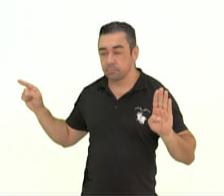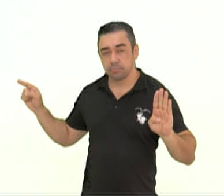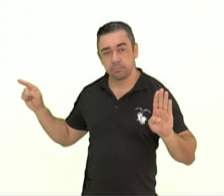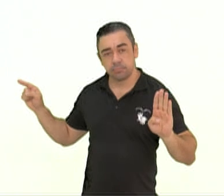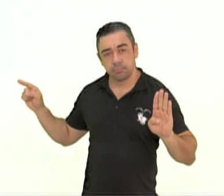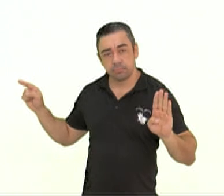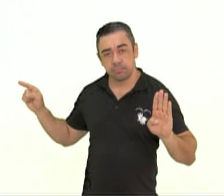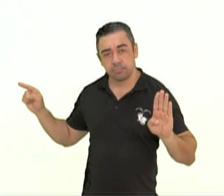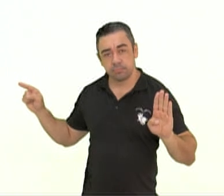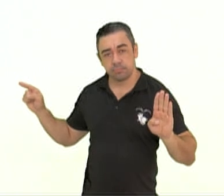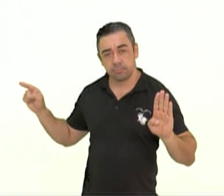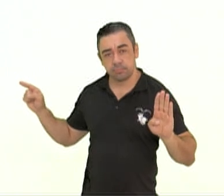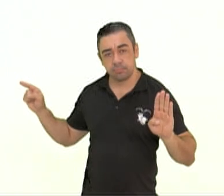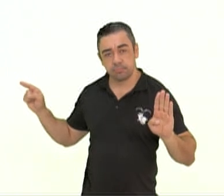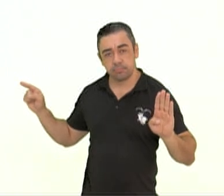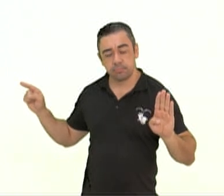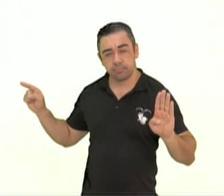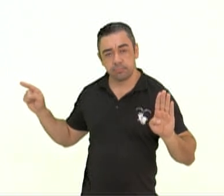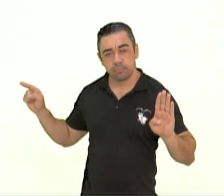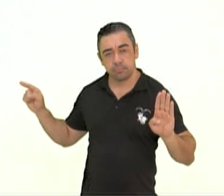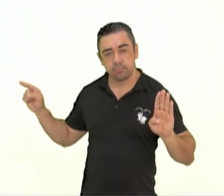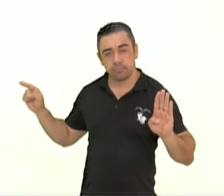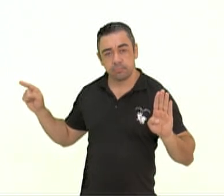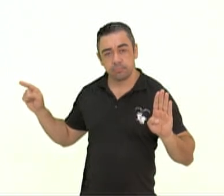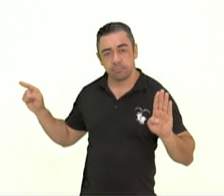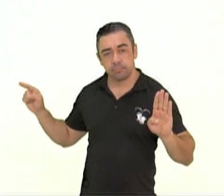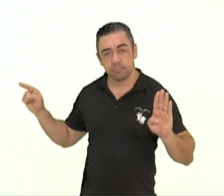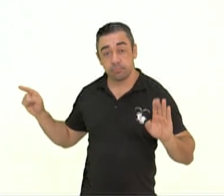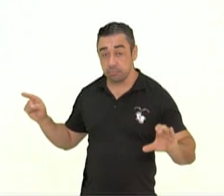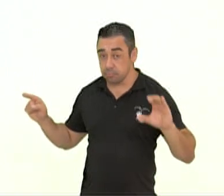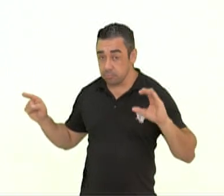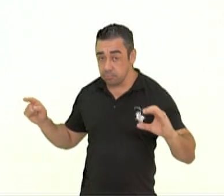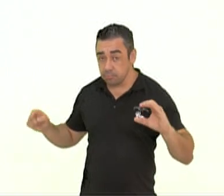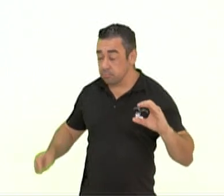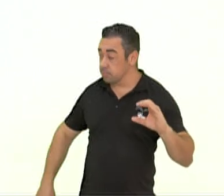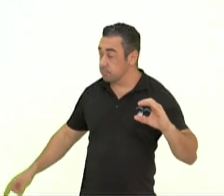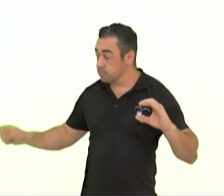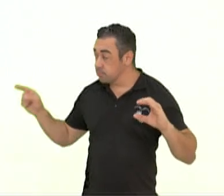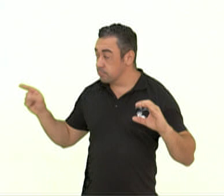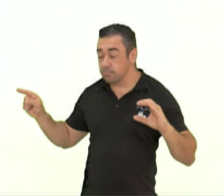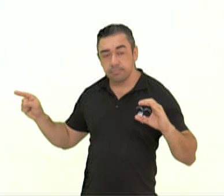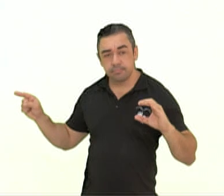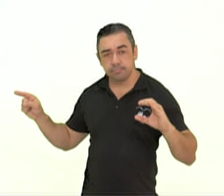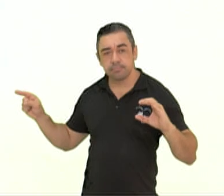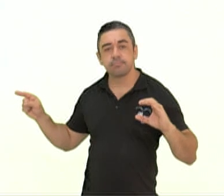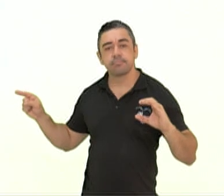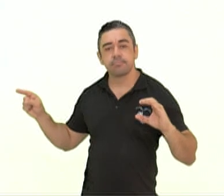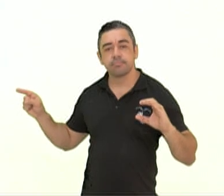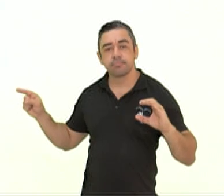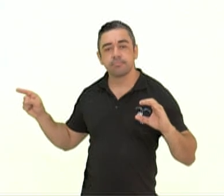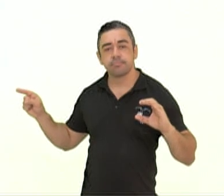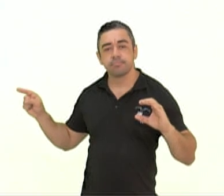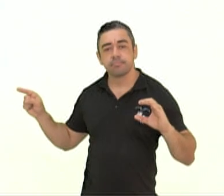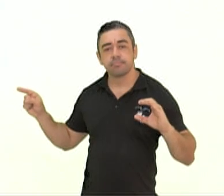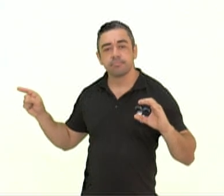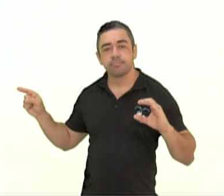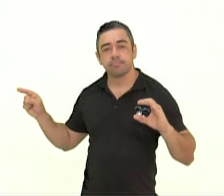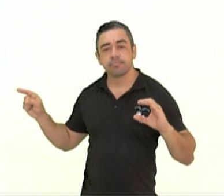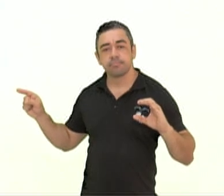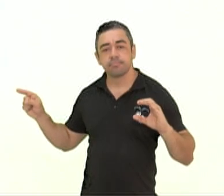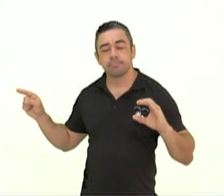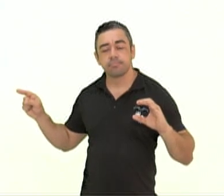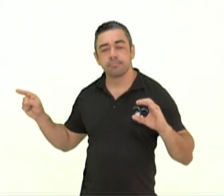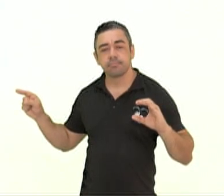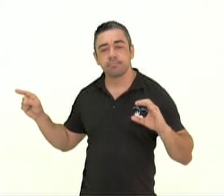sorrir, chorar, amar, correr, colocar. C, então, portanto, já que, com efeito, porque,